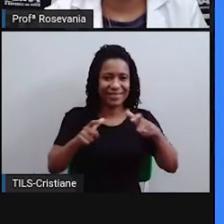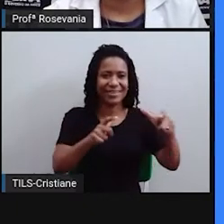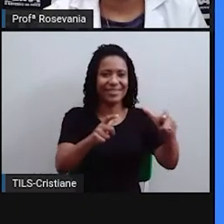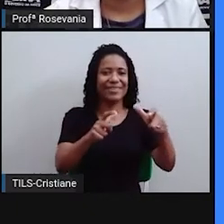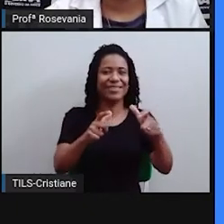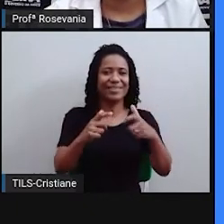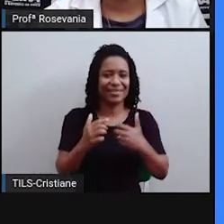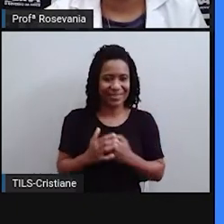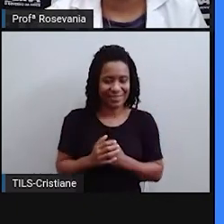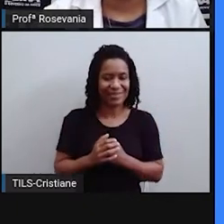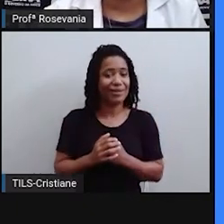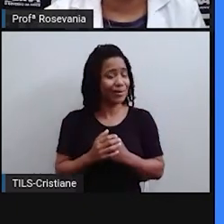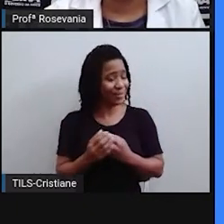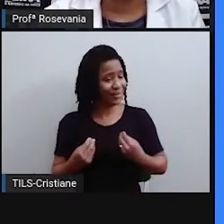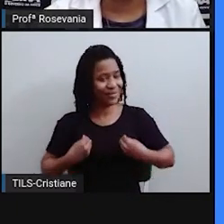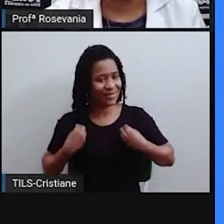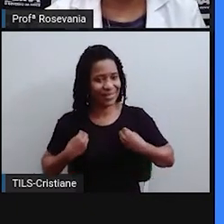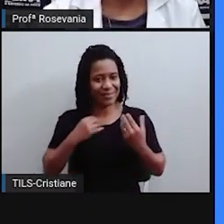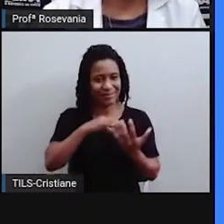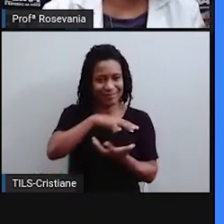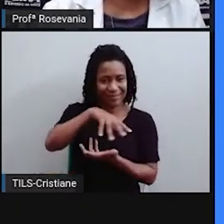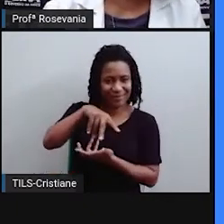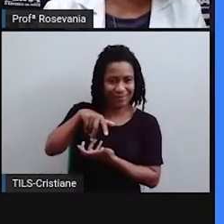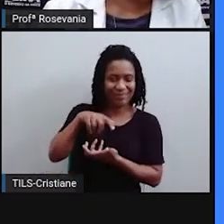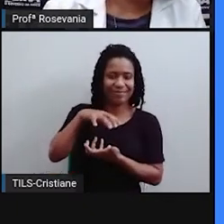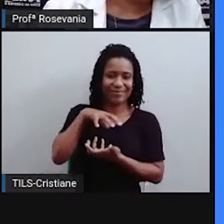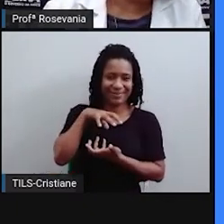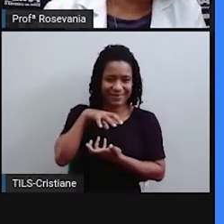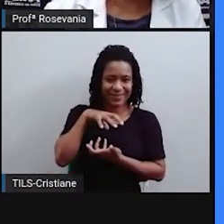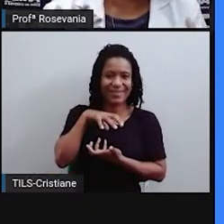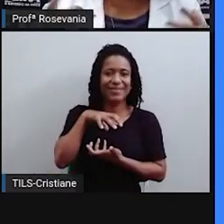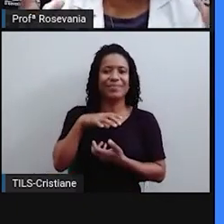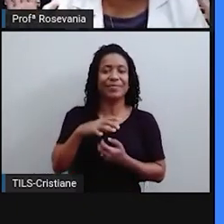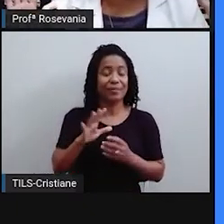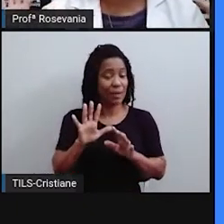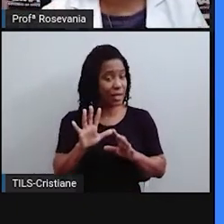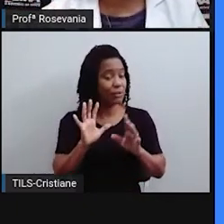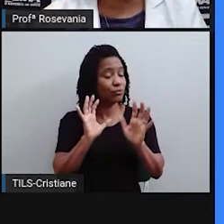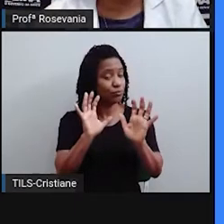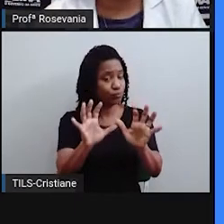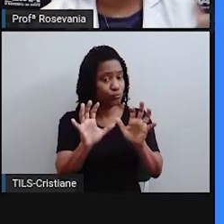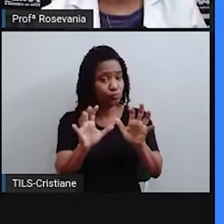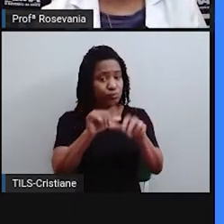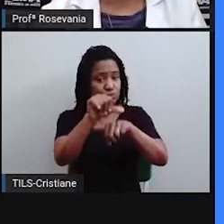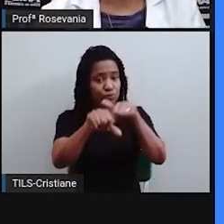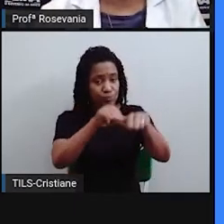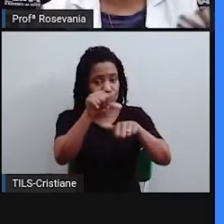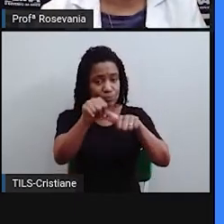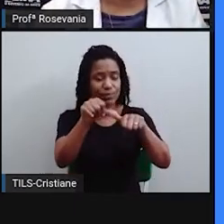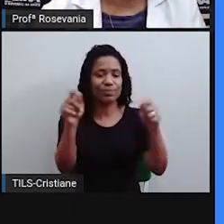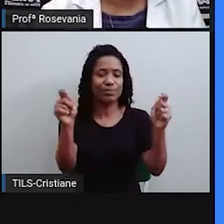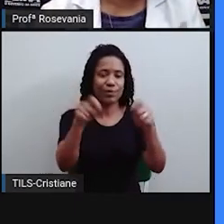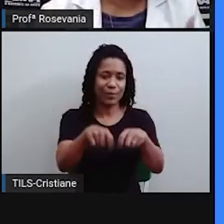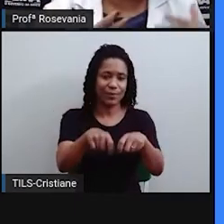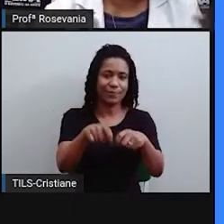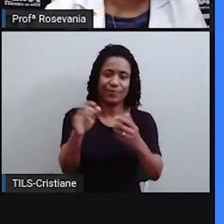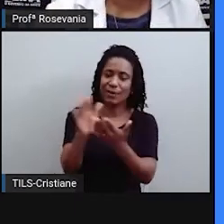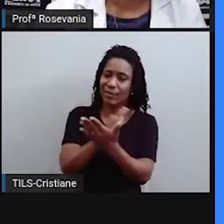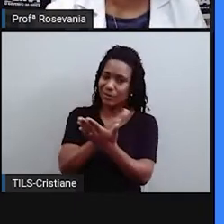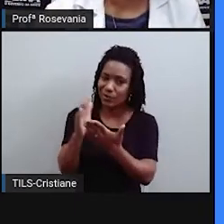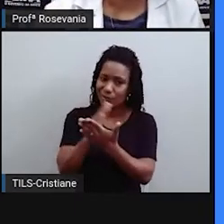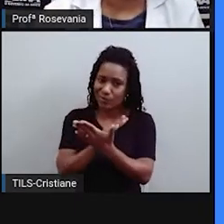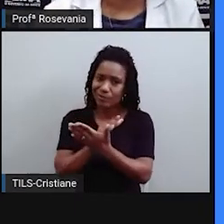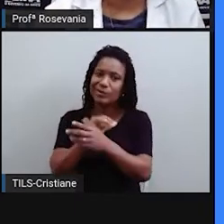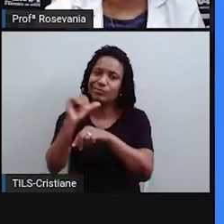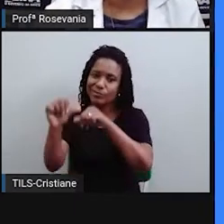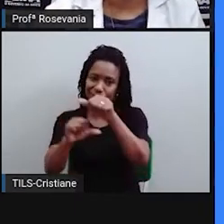assim, habita todo dia e interfere nele. É claro que algumas transformações elas têm trazido